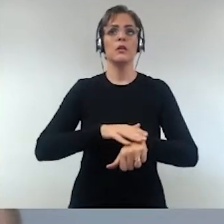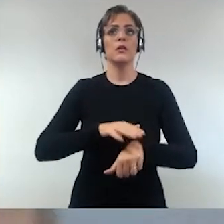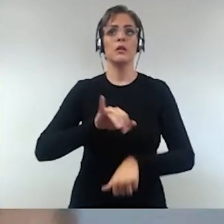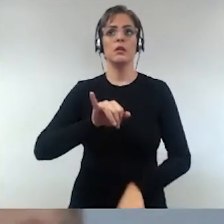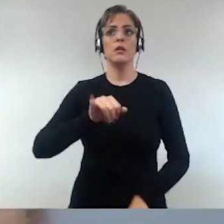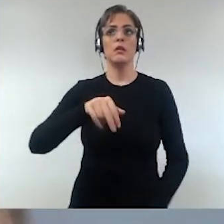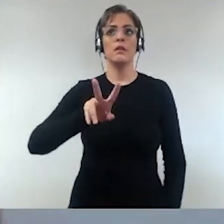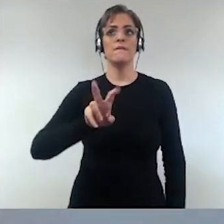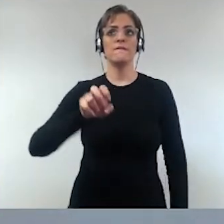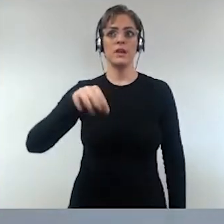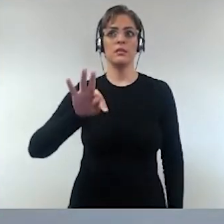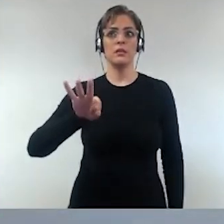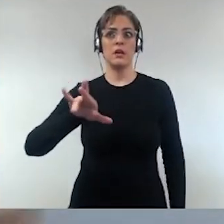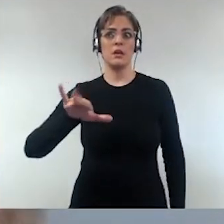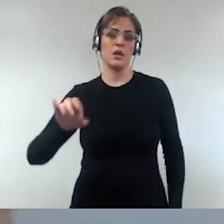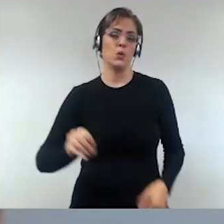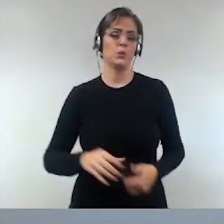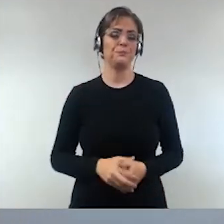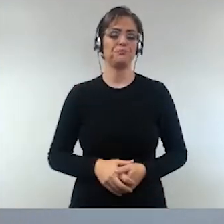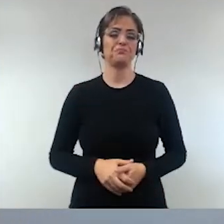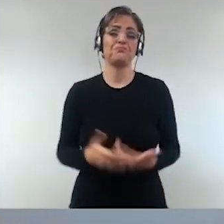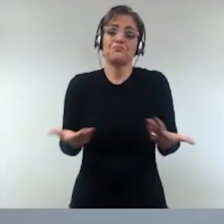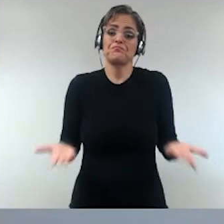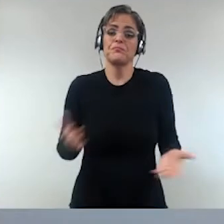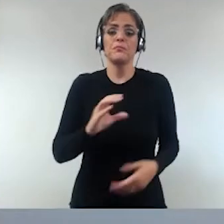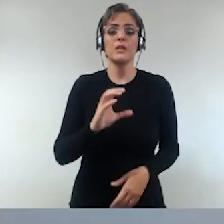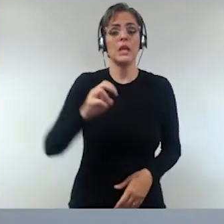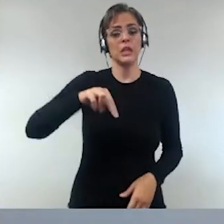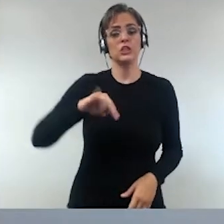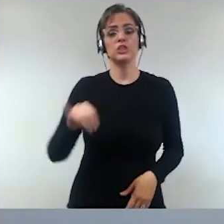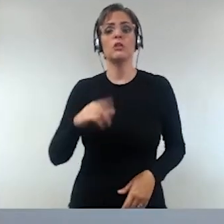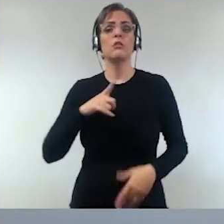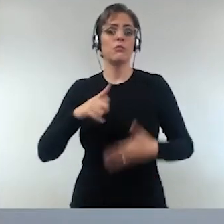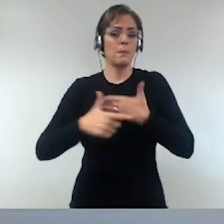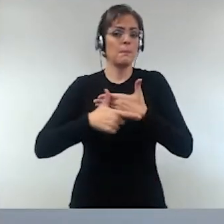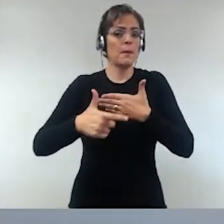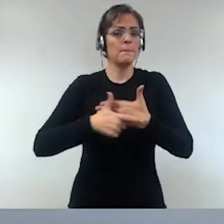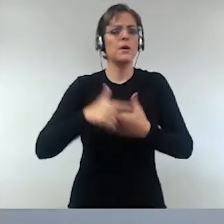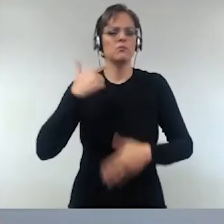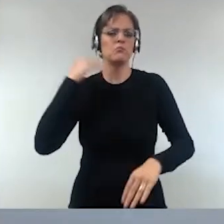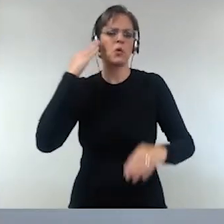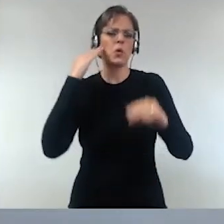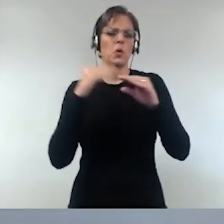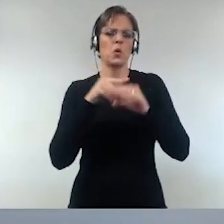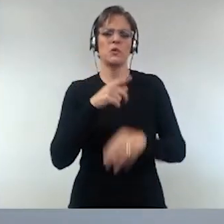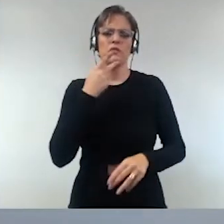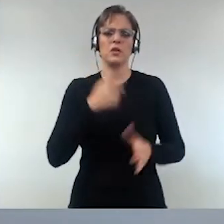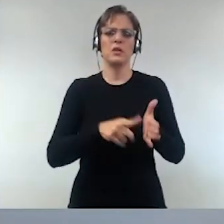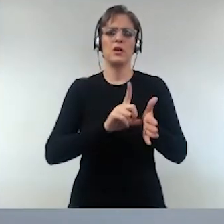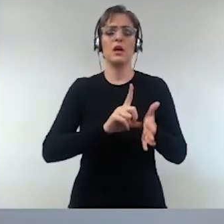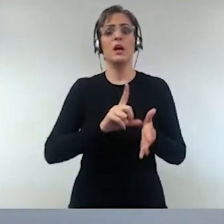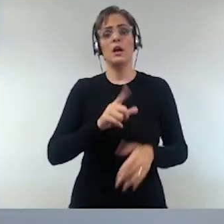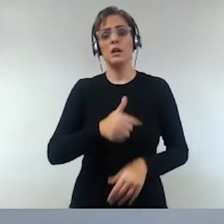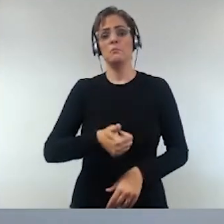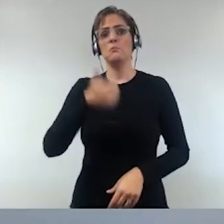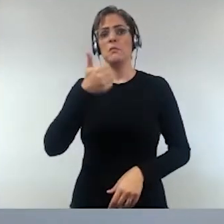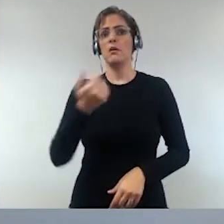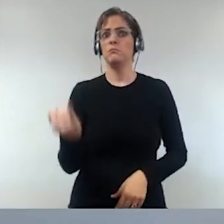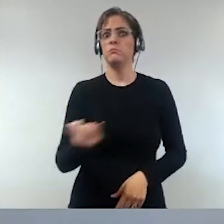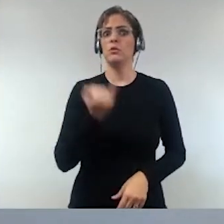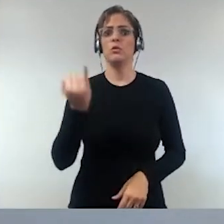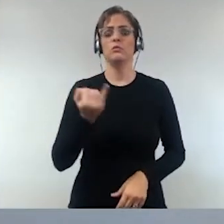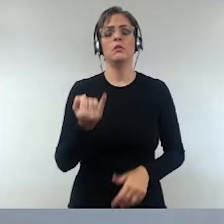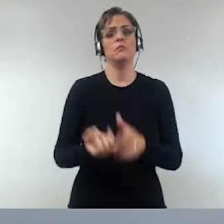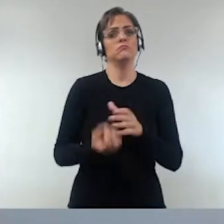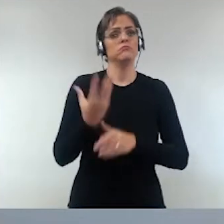tem esse papel que também eu concordo plenamente com o que o Fred falou, que é cada vez mais significativo no sentido de normatizar, de ser